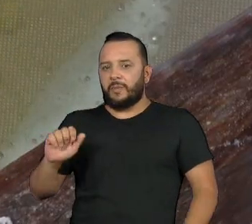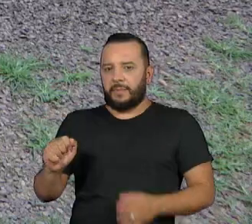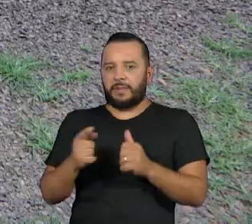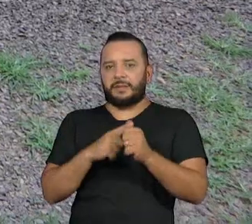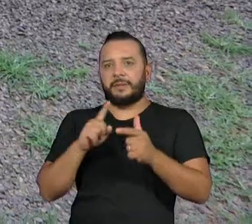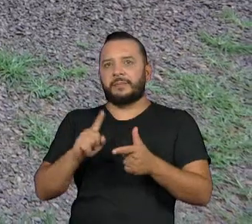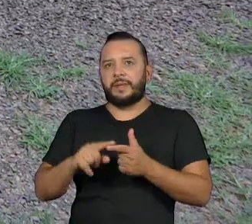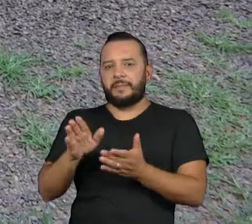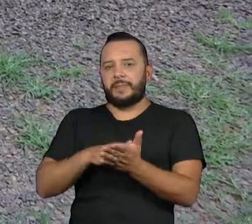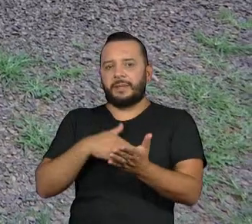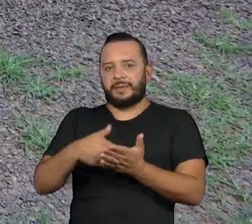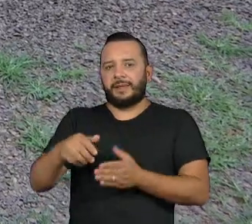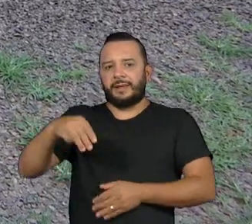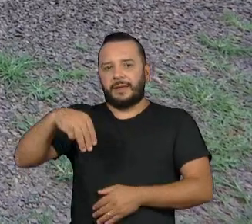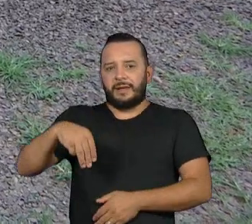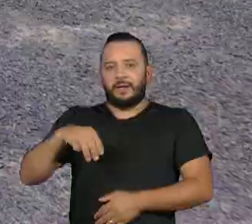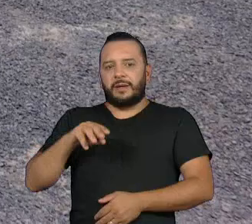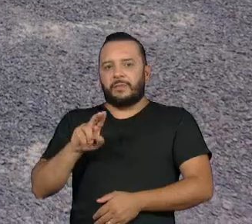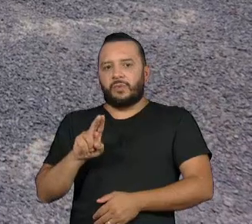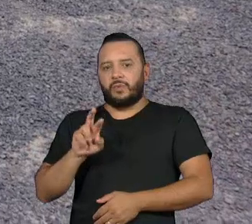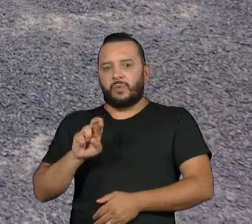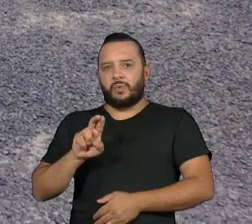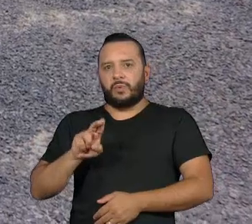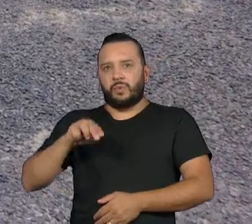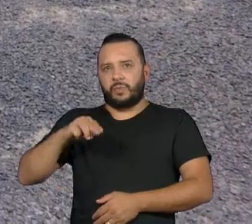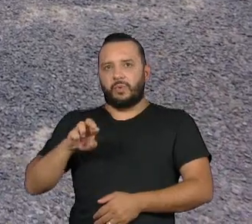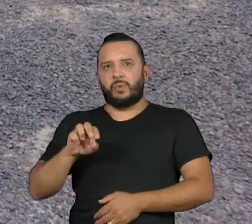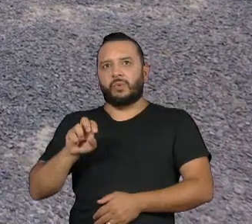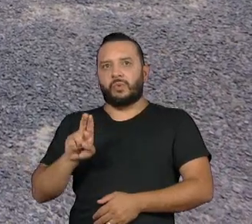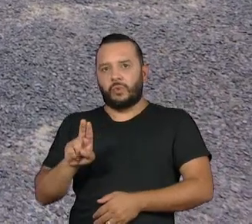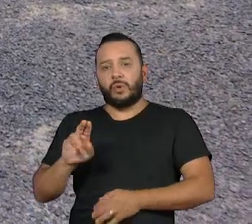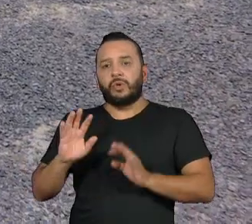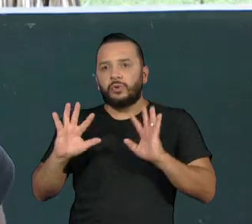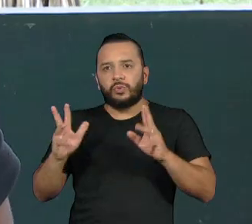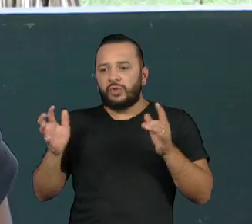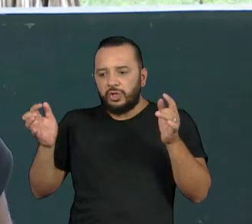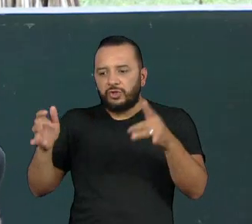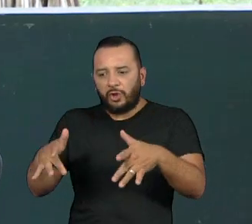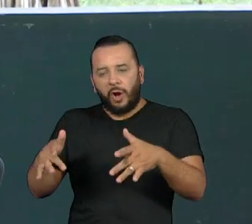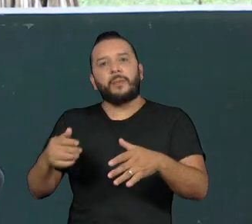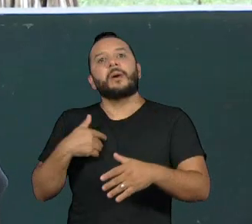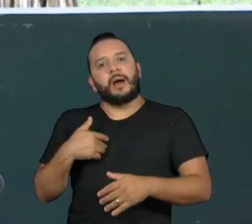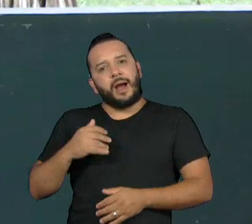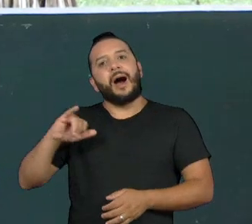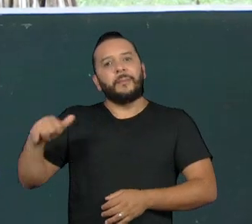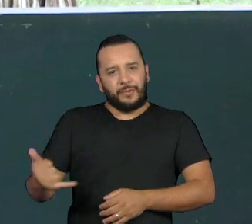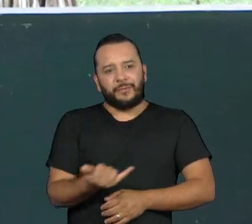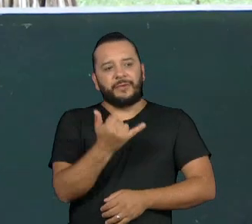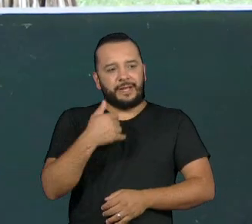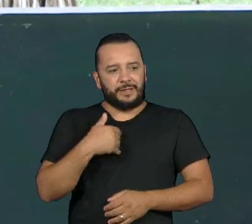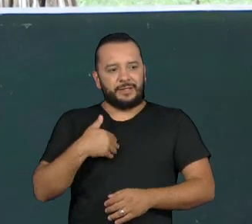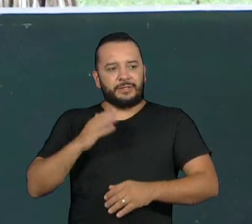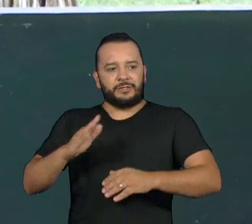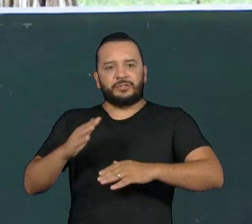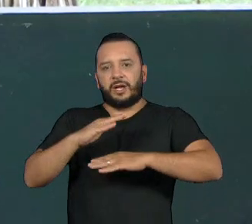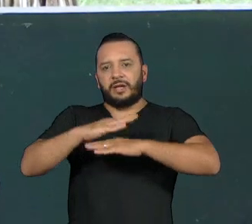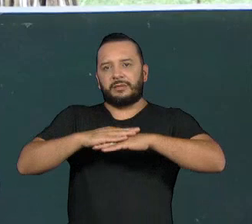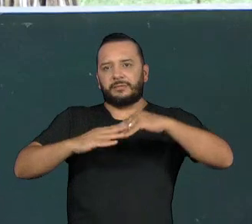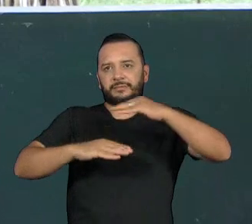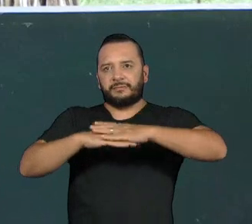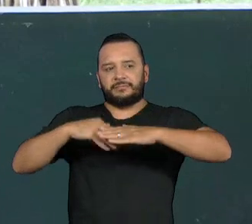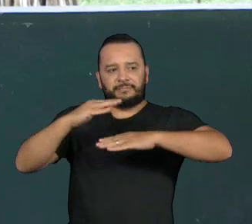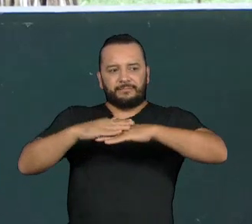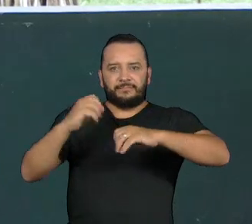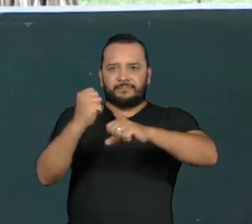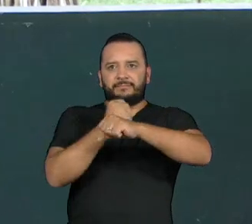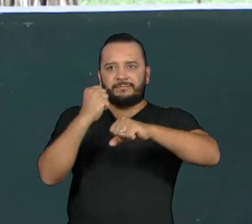e todo o resíduo é reaproveitado. Quando ele sai daqui, a gente manda uma amostra, geralmente para a empresa que vai comprar, né?